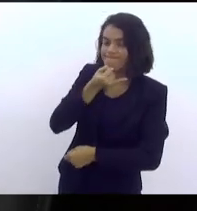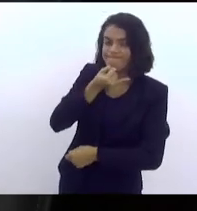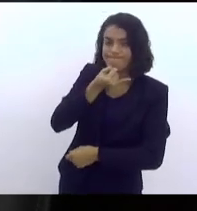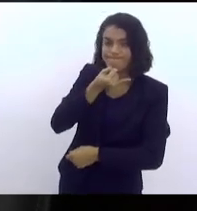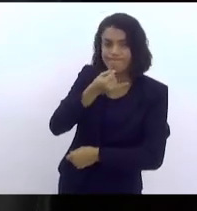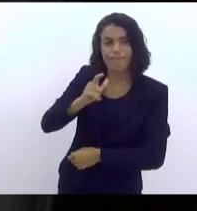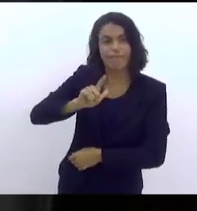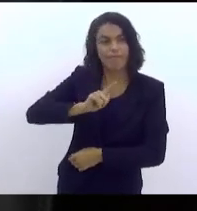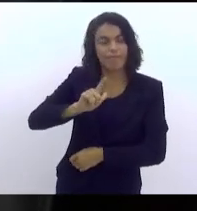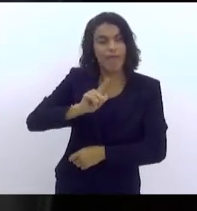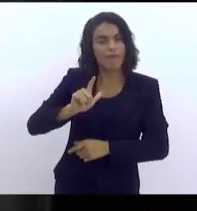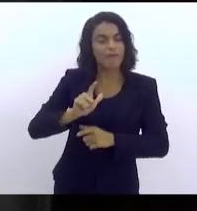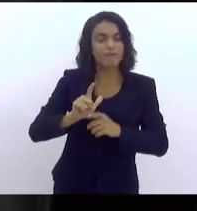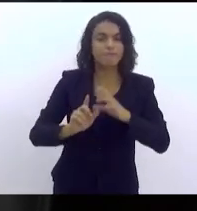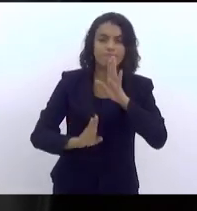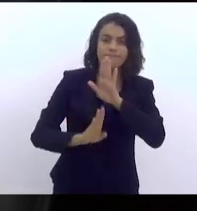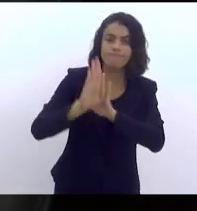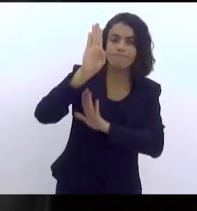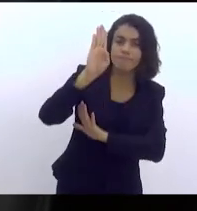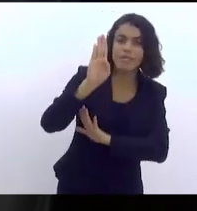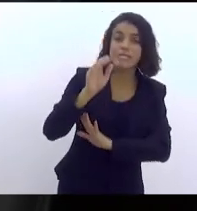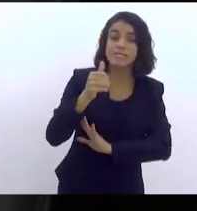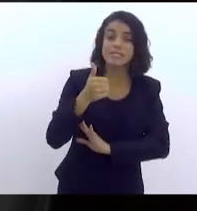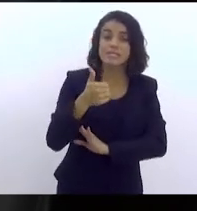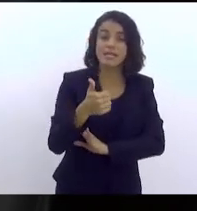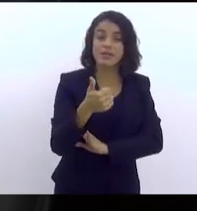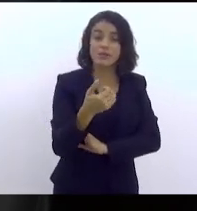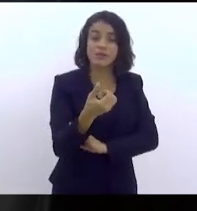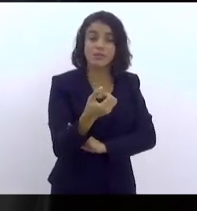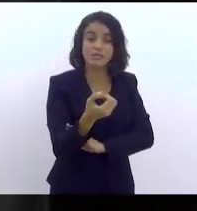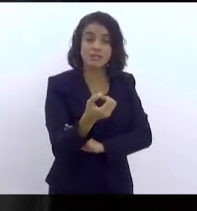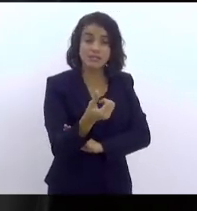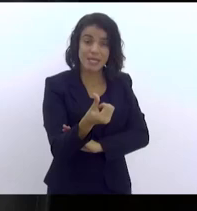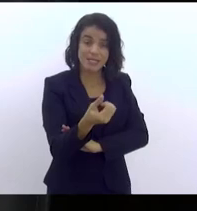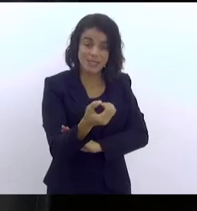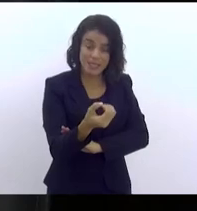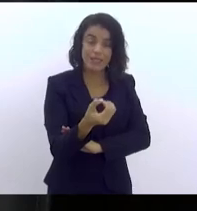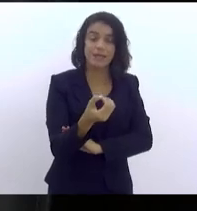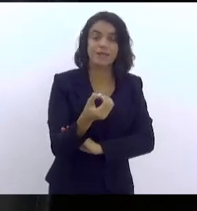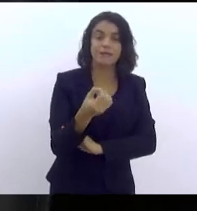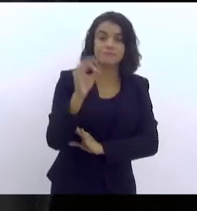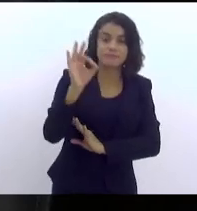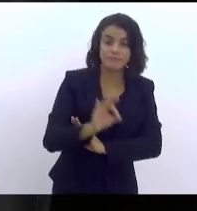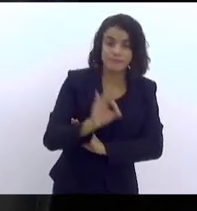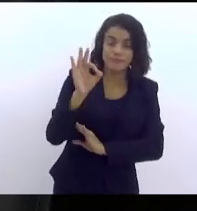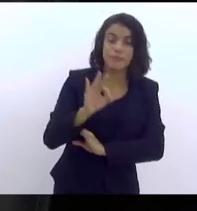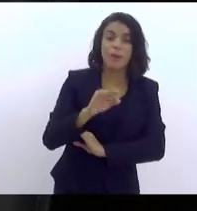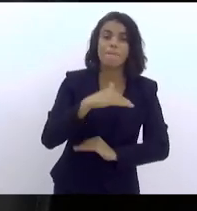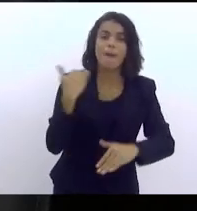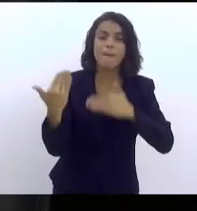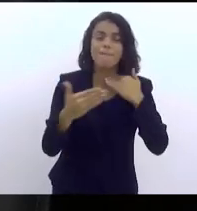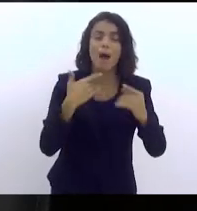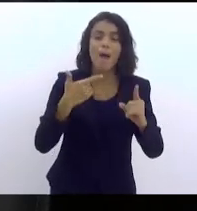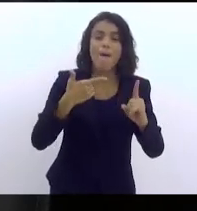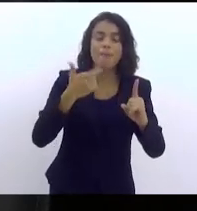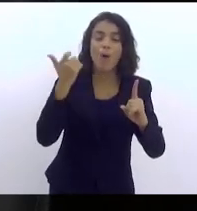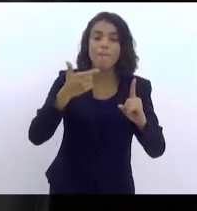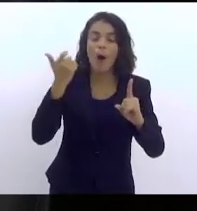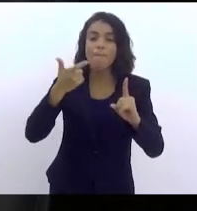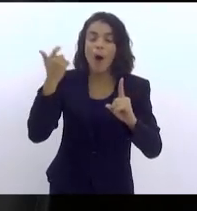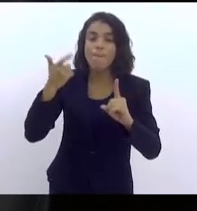houve um aumento de 160 por cento no número de mortos por bala perdida